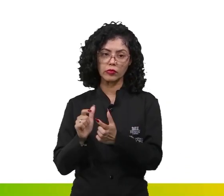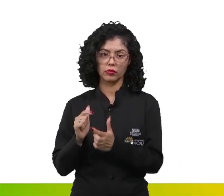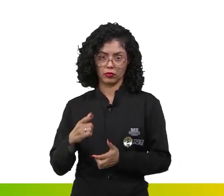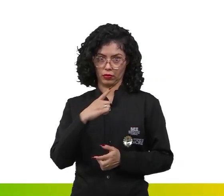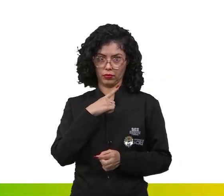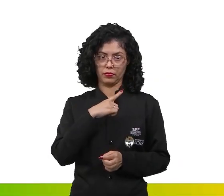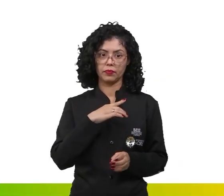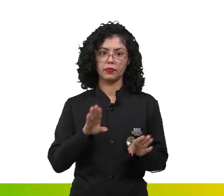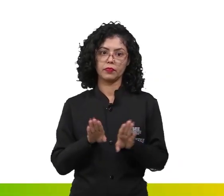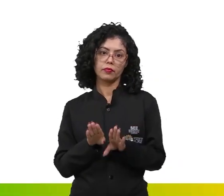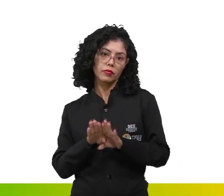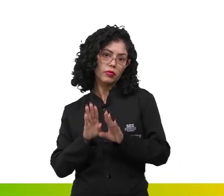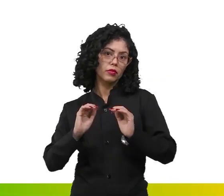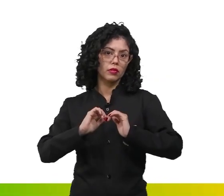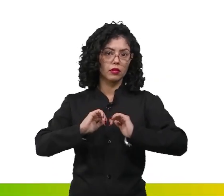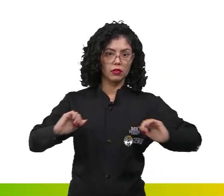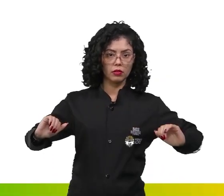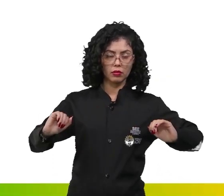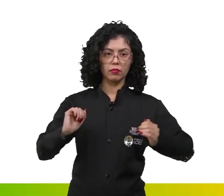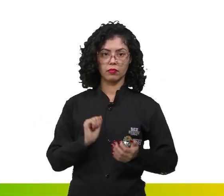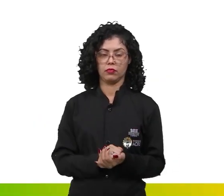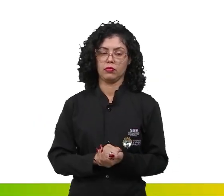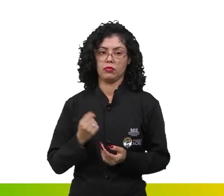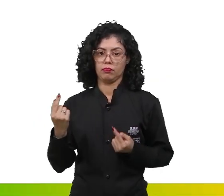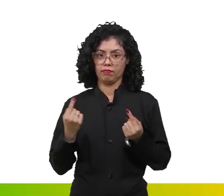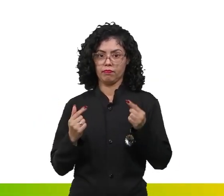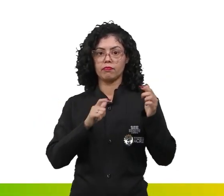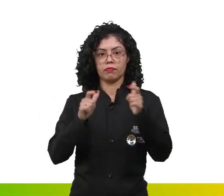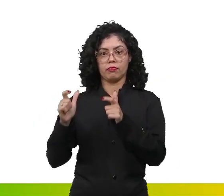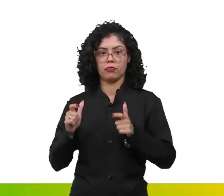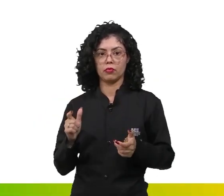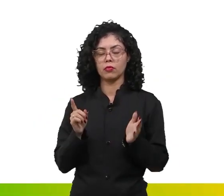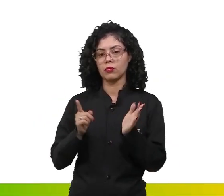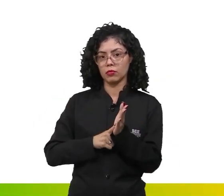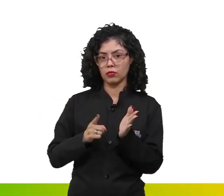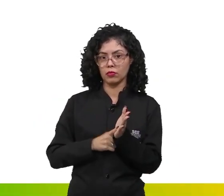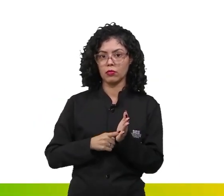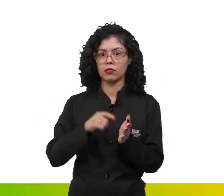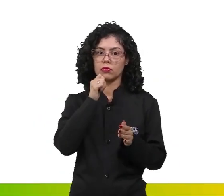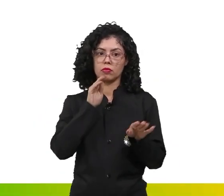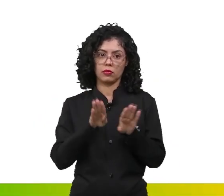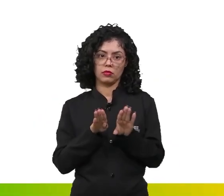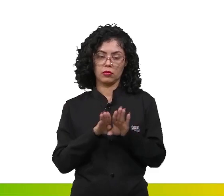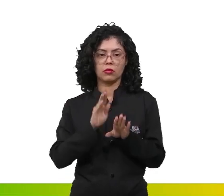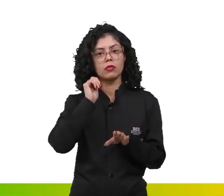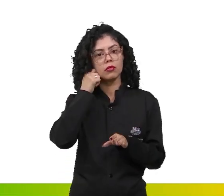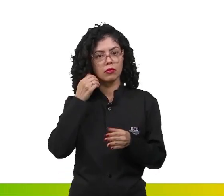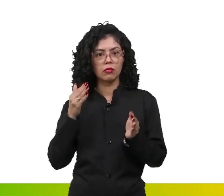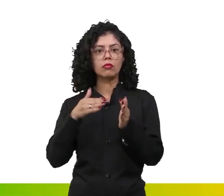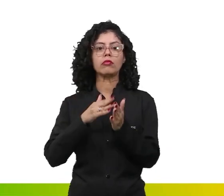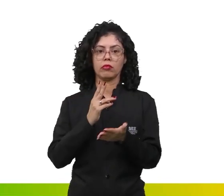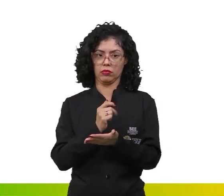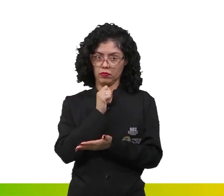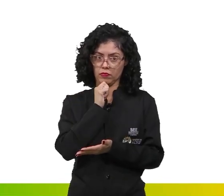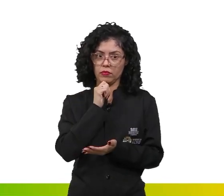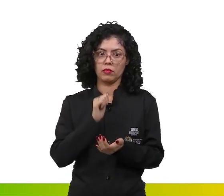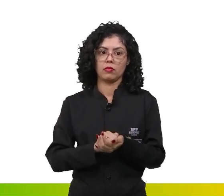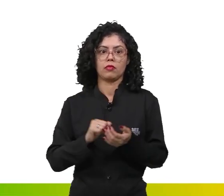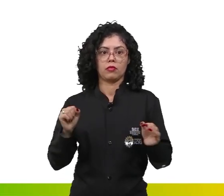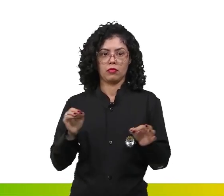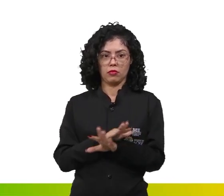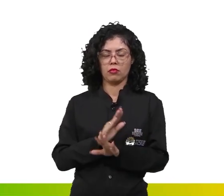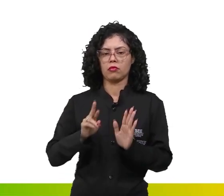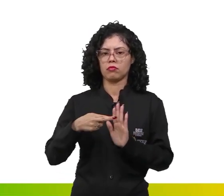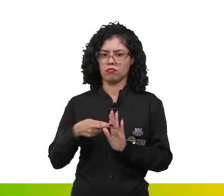havia também a separação, os lugares dos brancos e dos negros, e muitos até resistiam, quebravam